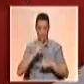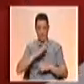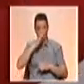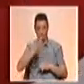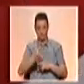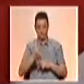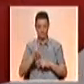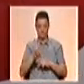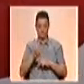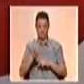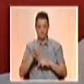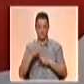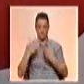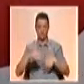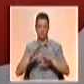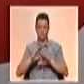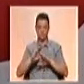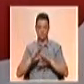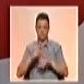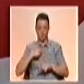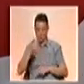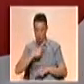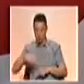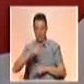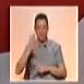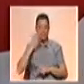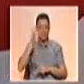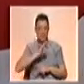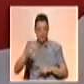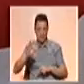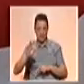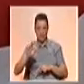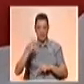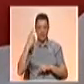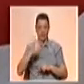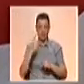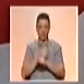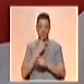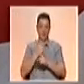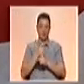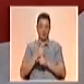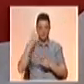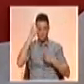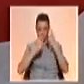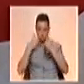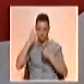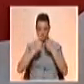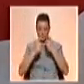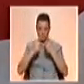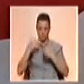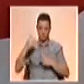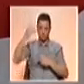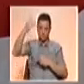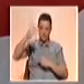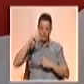tinha apontado, de nós tentarmos ter sempre aquelas culturas, quando temos que pensar que se calhar daqui a uns tempos temos